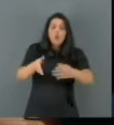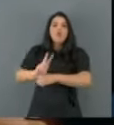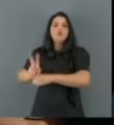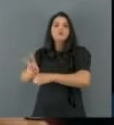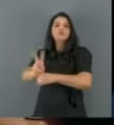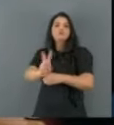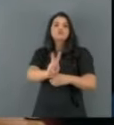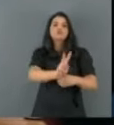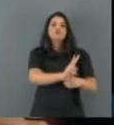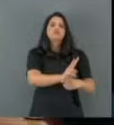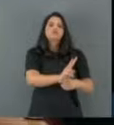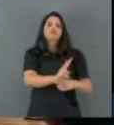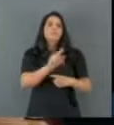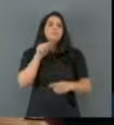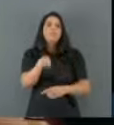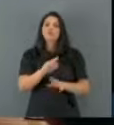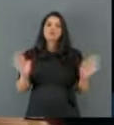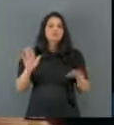rodovias federais. Ponto.